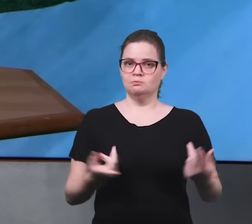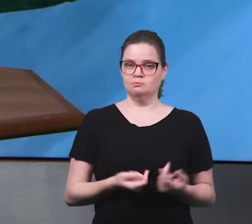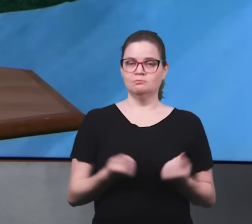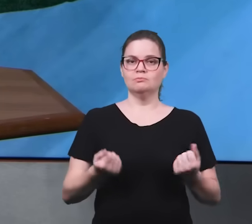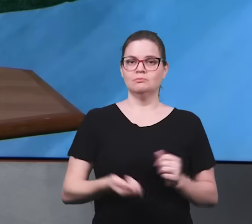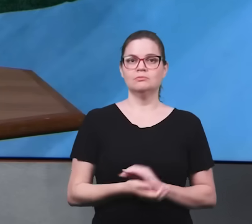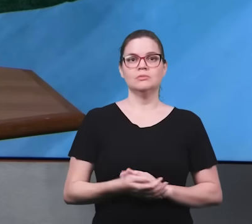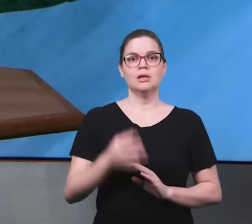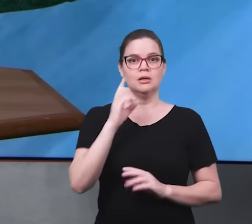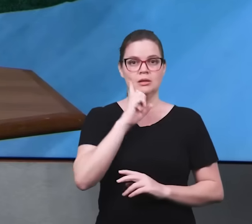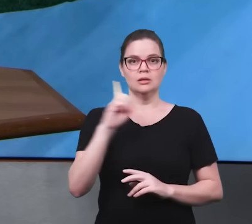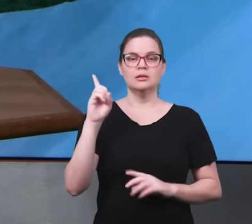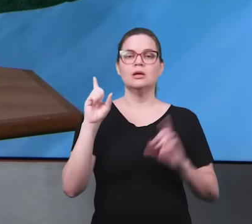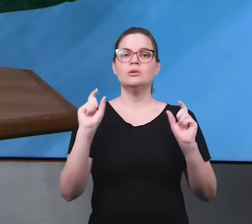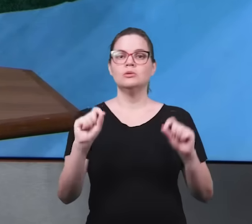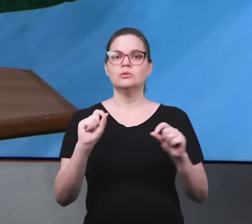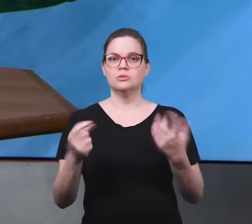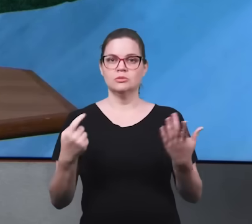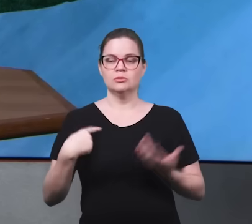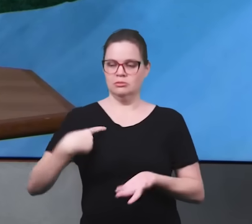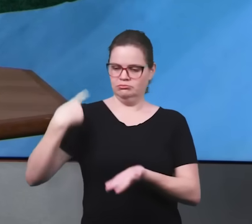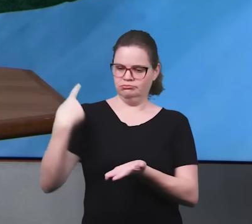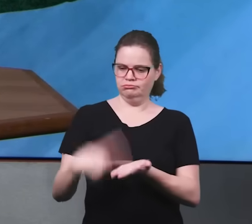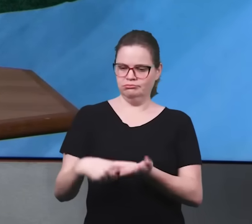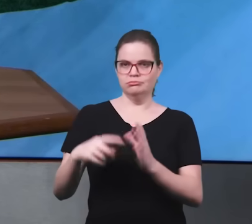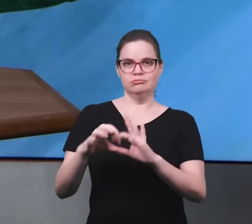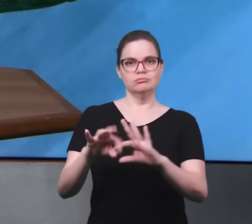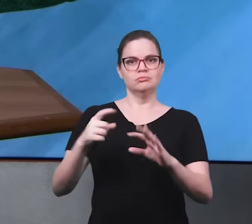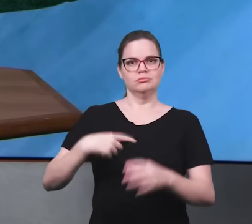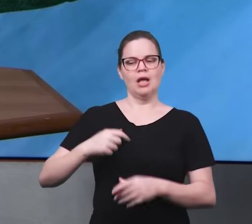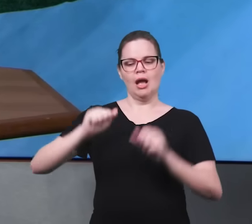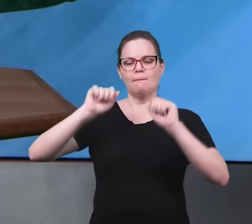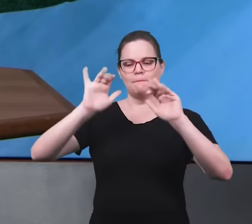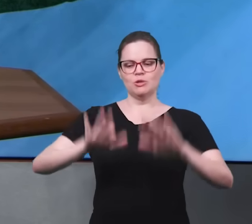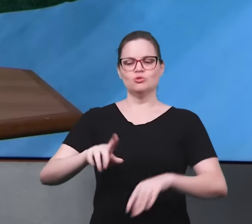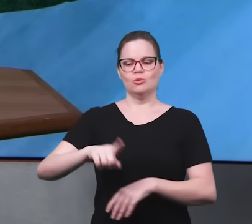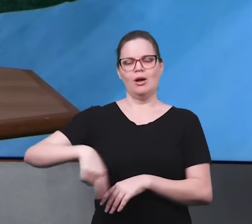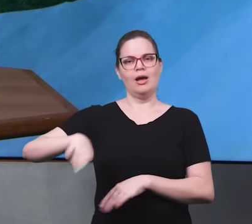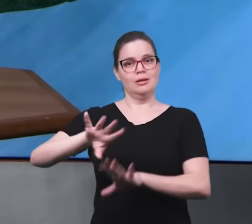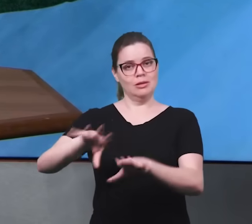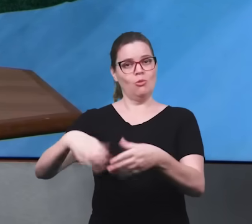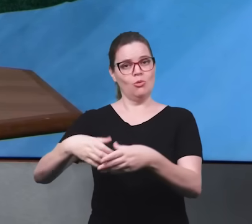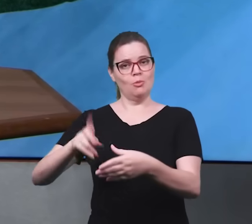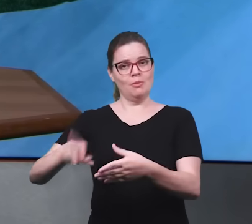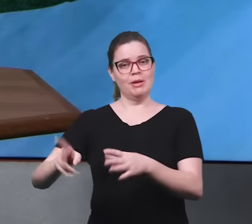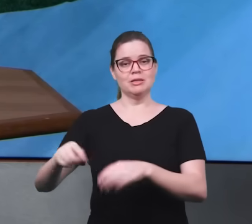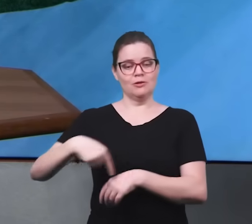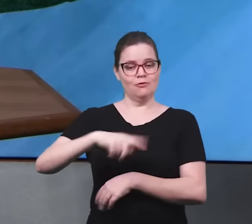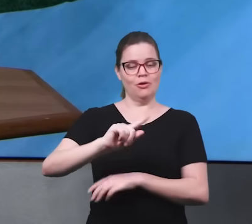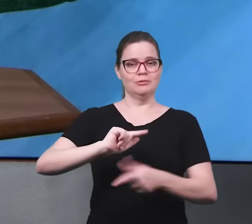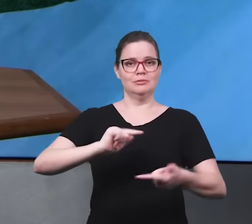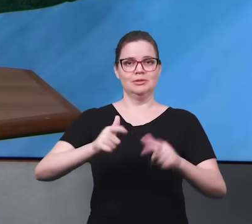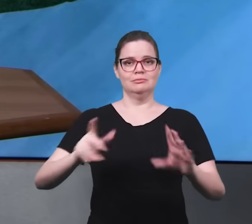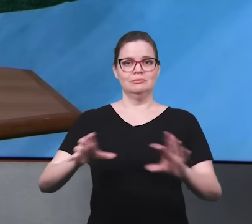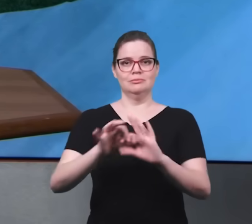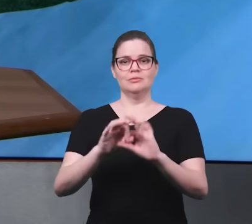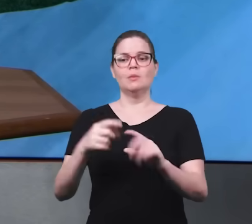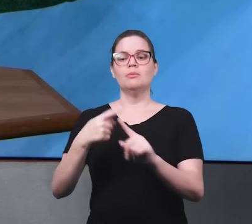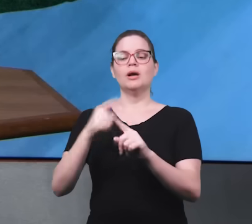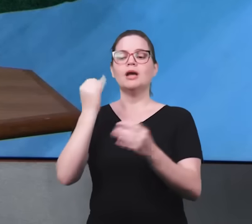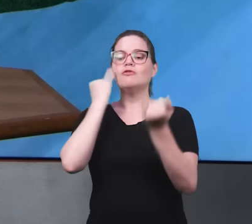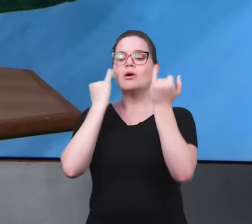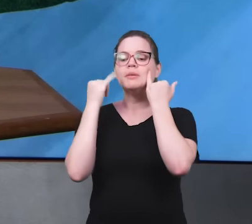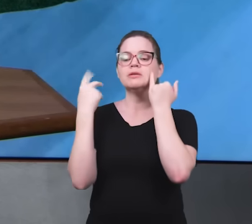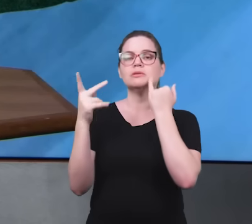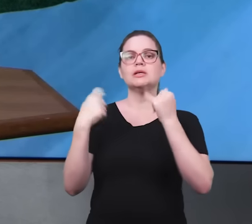extraordinário. E Deus confirmou aquela aliança e deu vida a eles. Vieram por causa